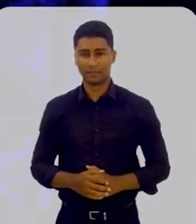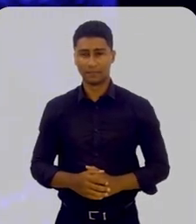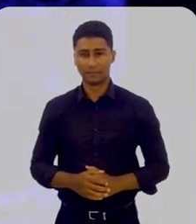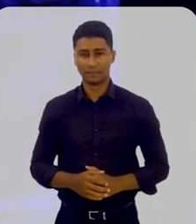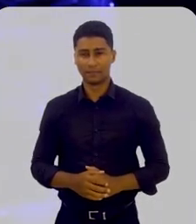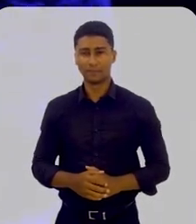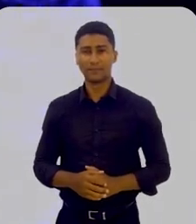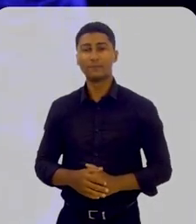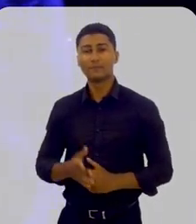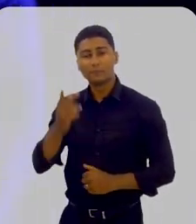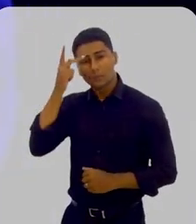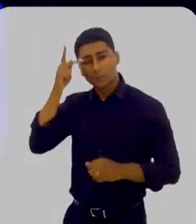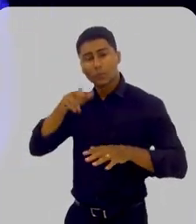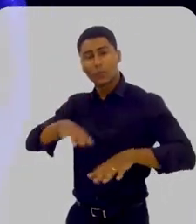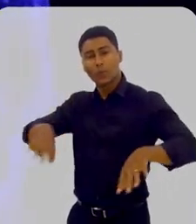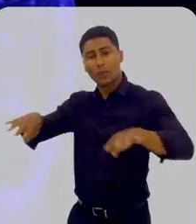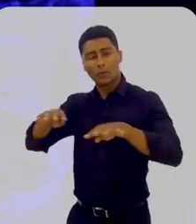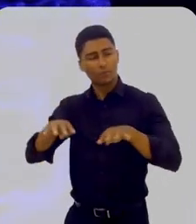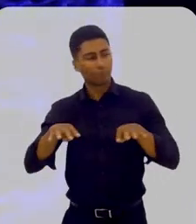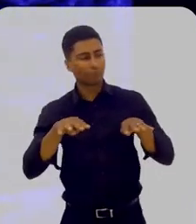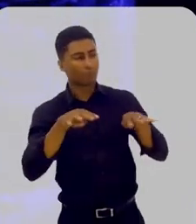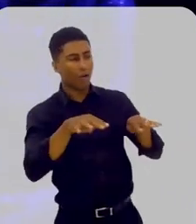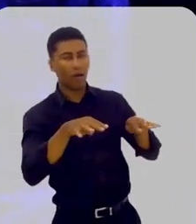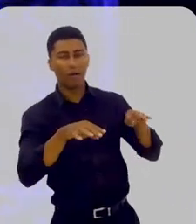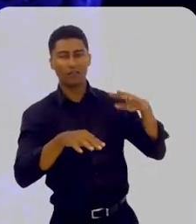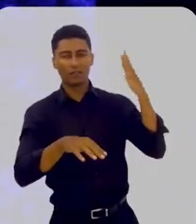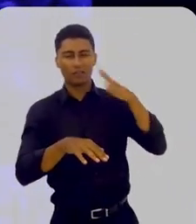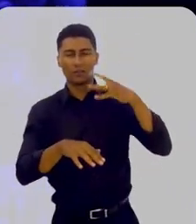mulher, encanta quem